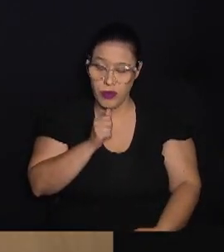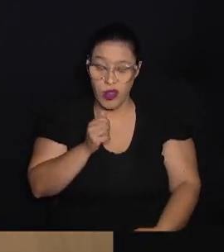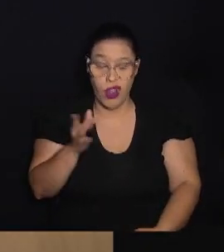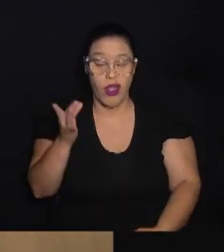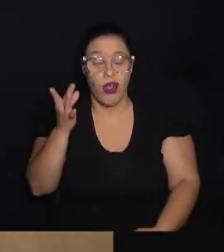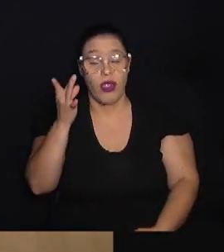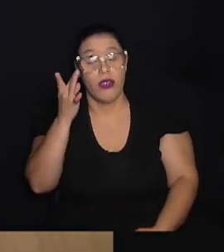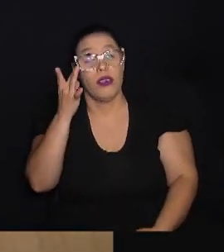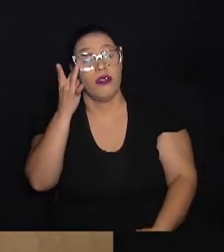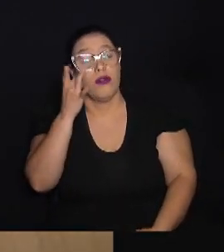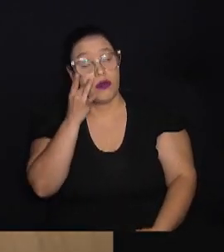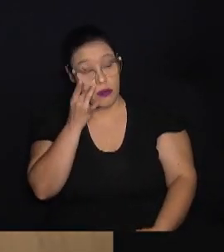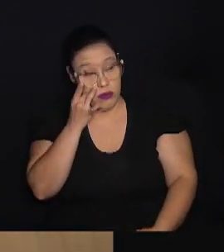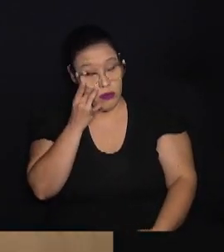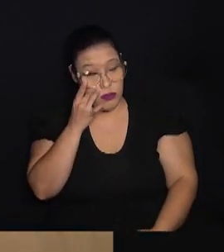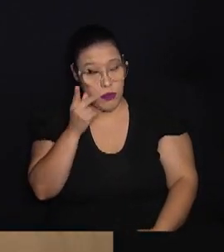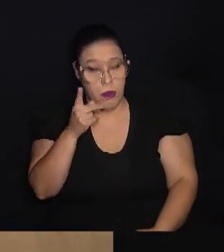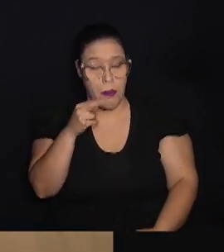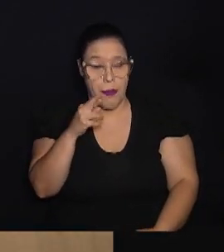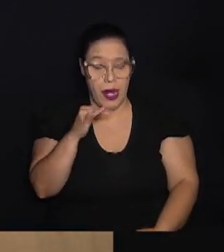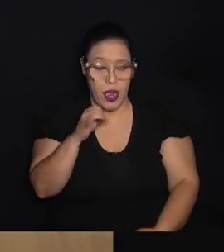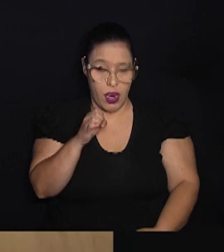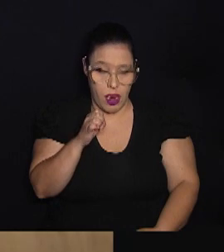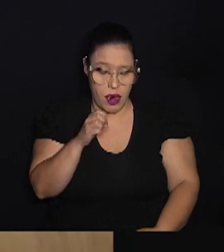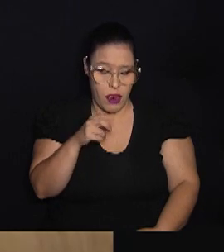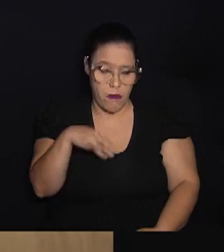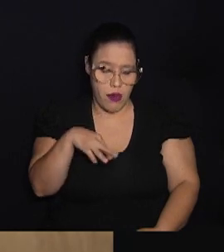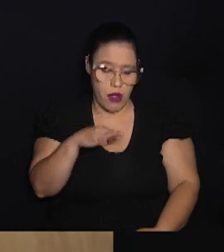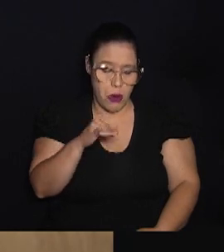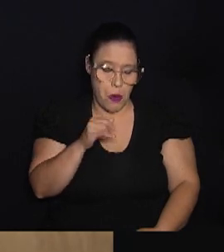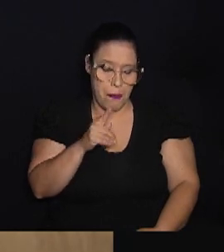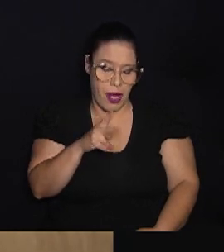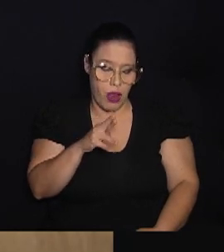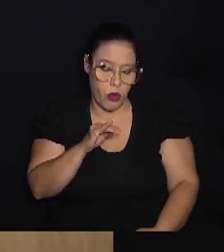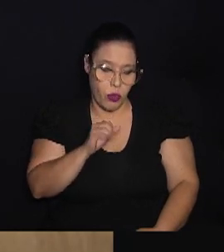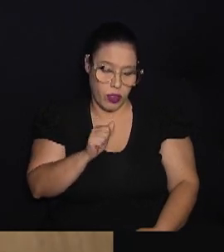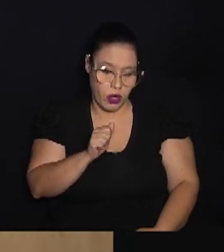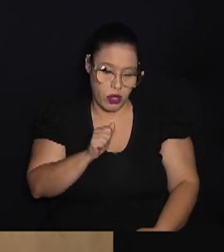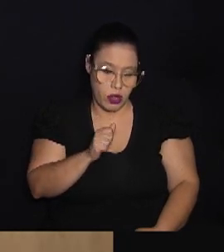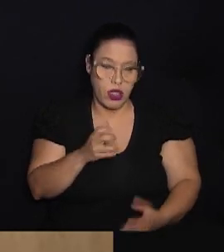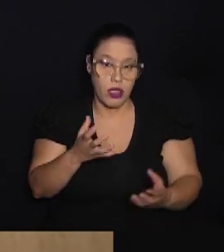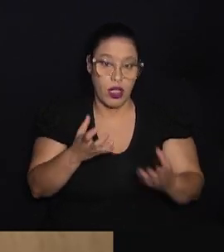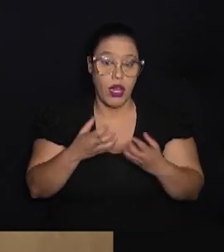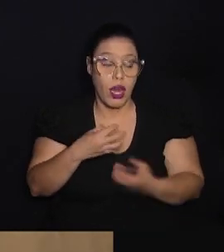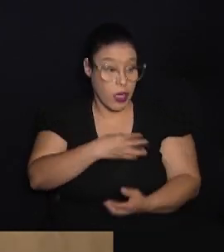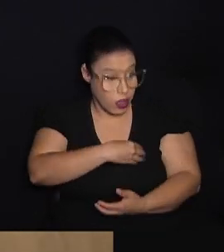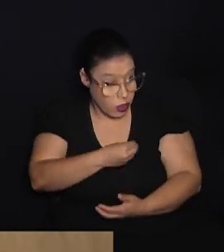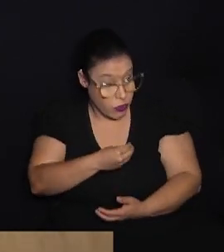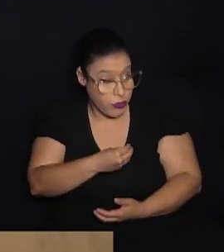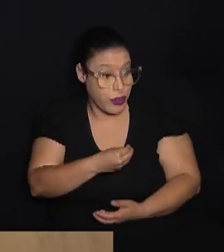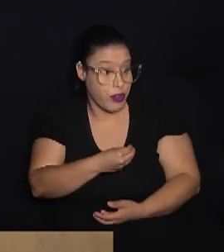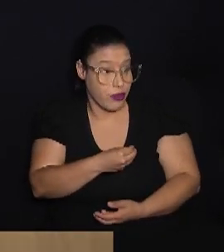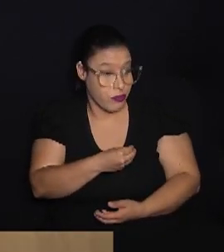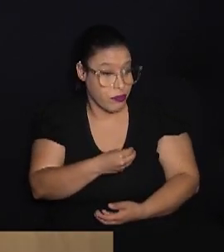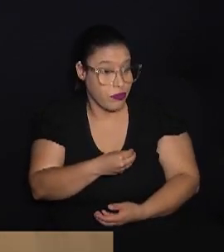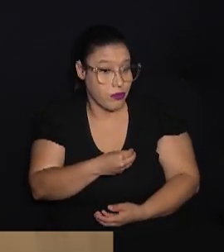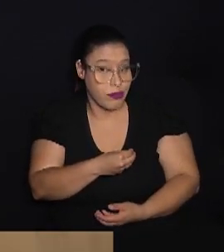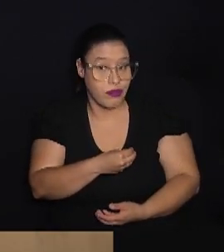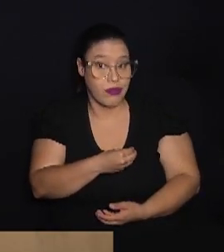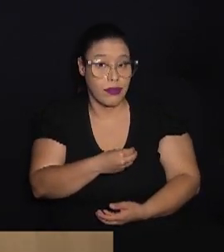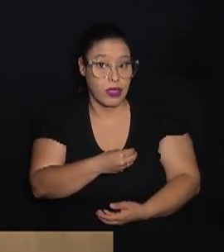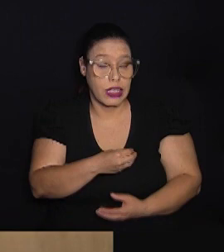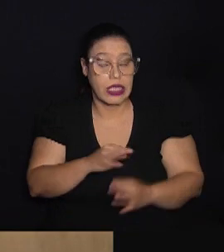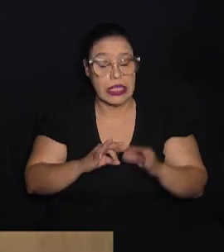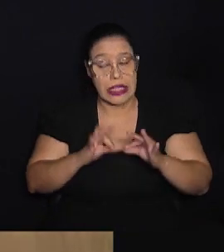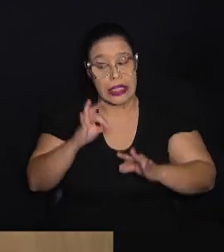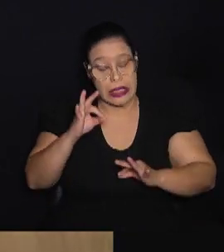nas pacientes pré-menopausadas. E nessas pacientes, muitas vezes, elas querem ter filhos. E aí a gente tem que abrir técnicas,